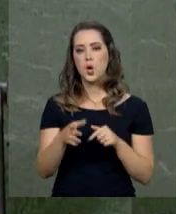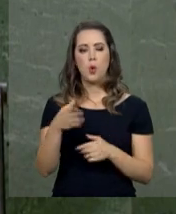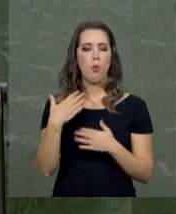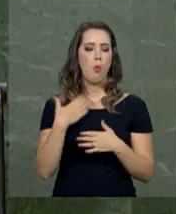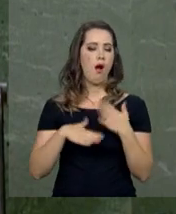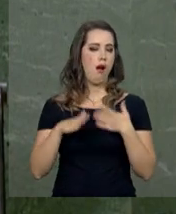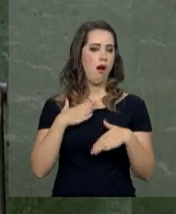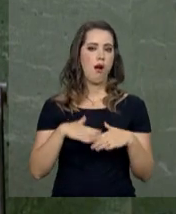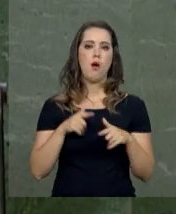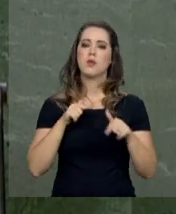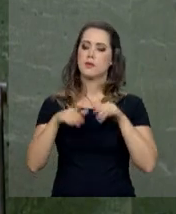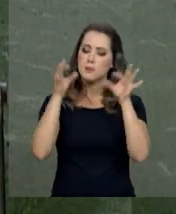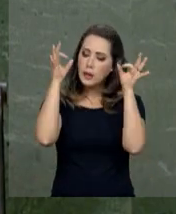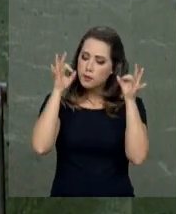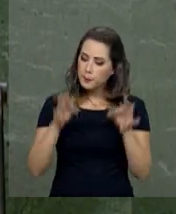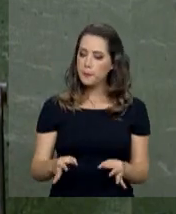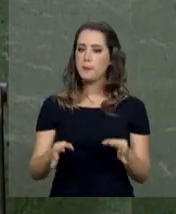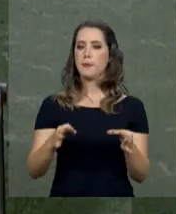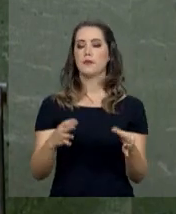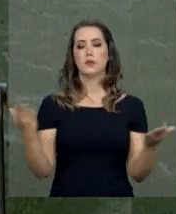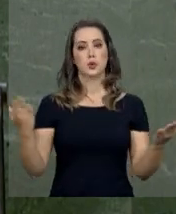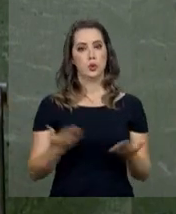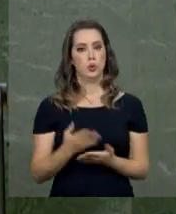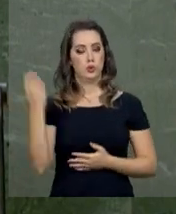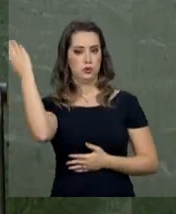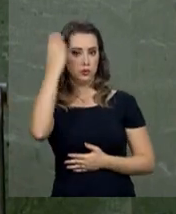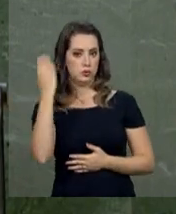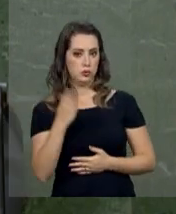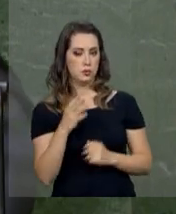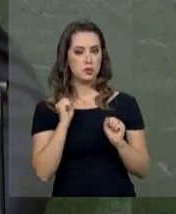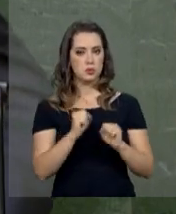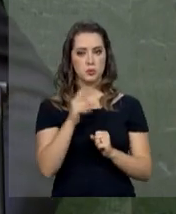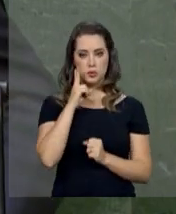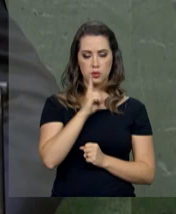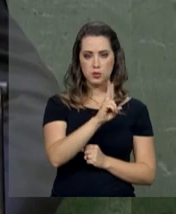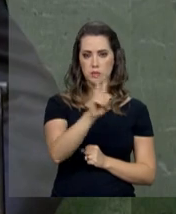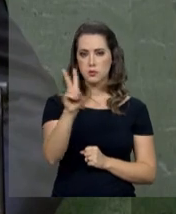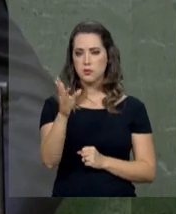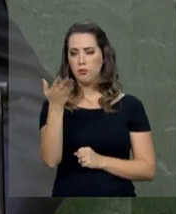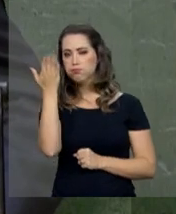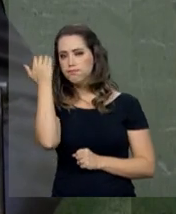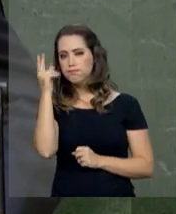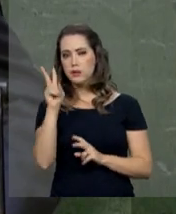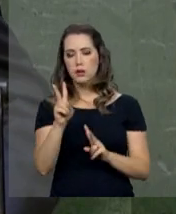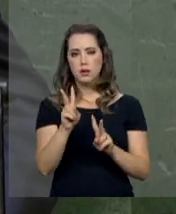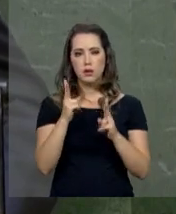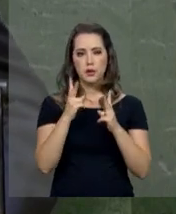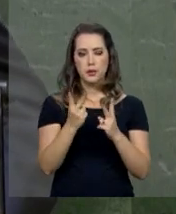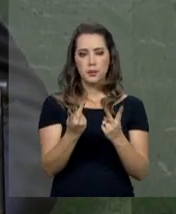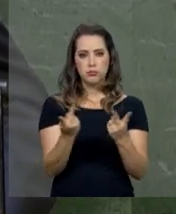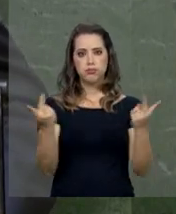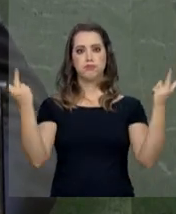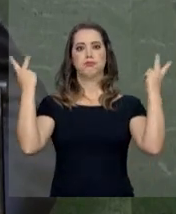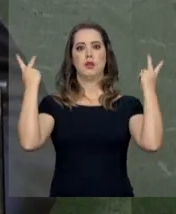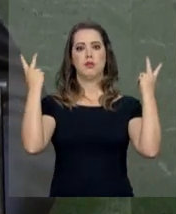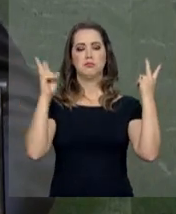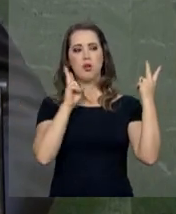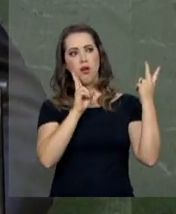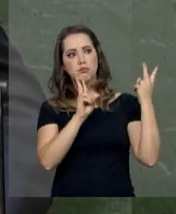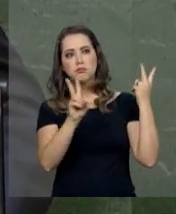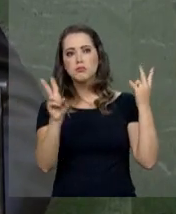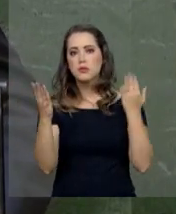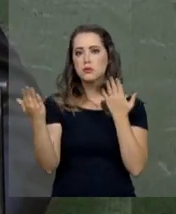cumprido hoje no brasil podemos olhar para trás e verificar o quanto fizemos um pouco